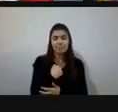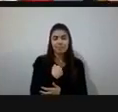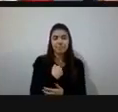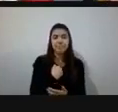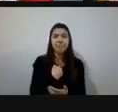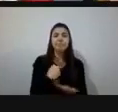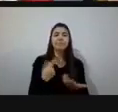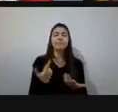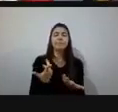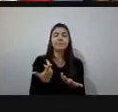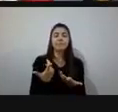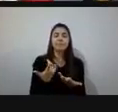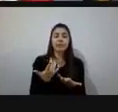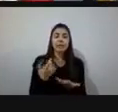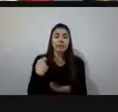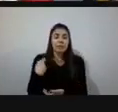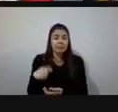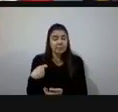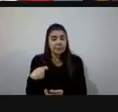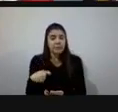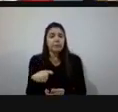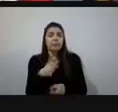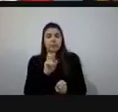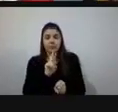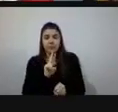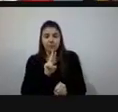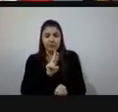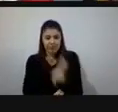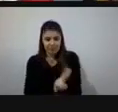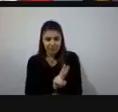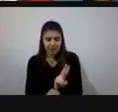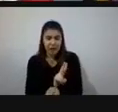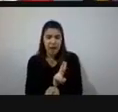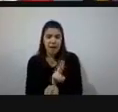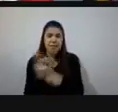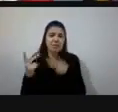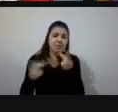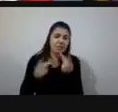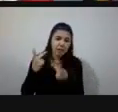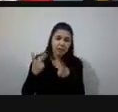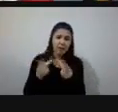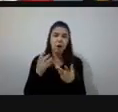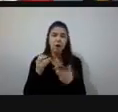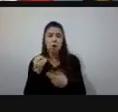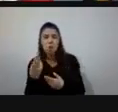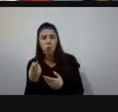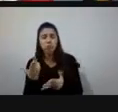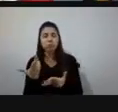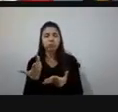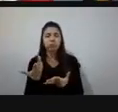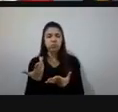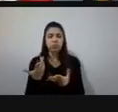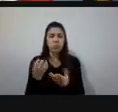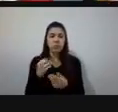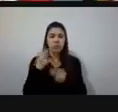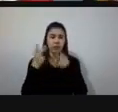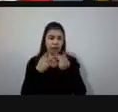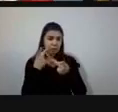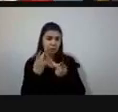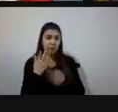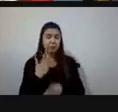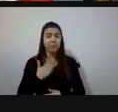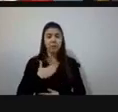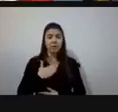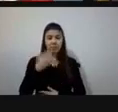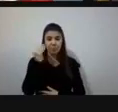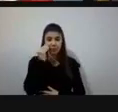que eu tenho que cuidar muito quando eu falo sobre isso, ou quando eu falo sobre o que aconteceu comigo, eu mesma